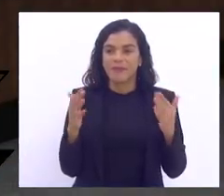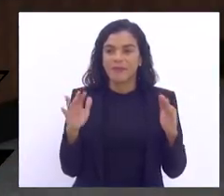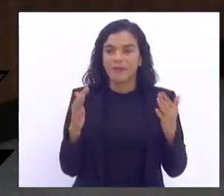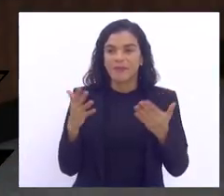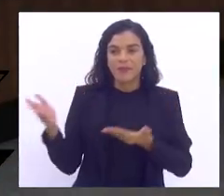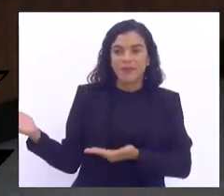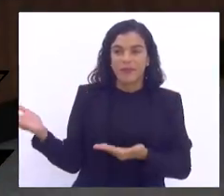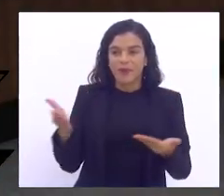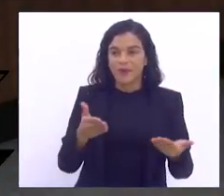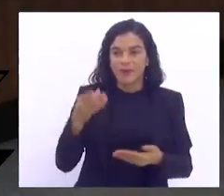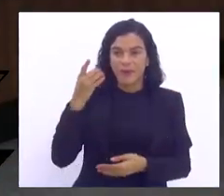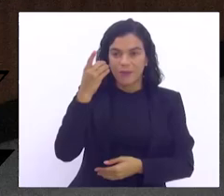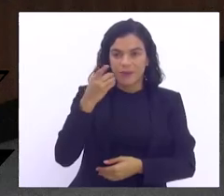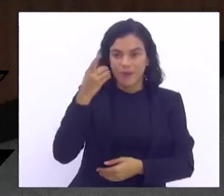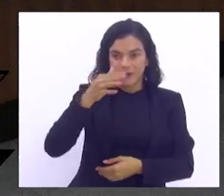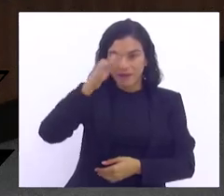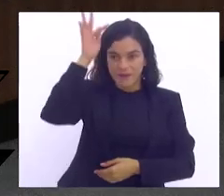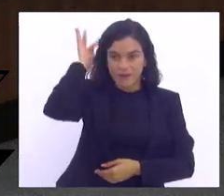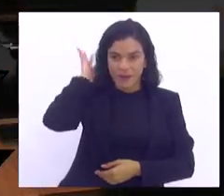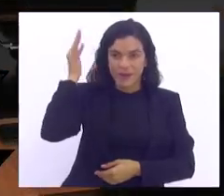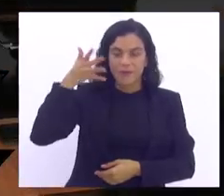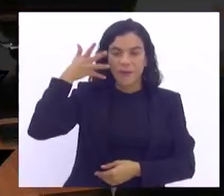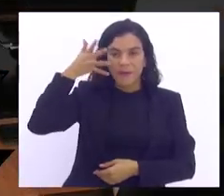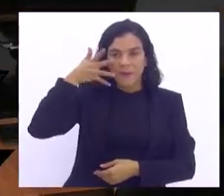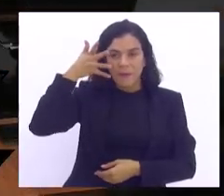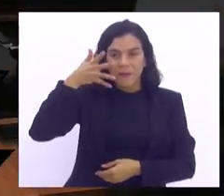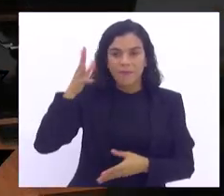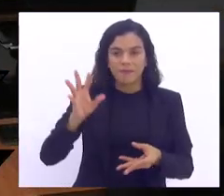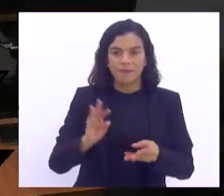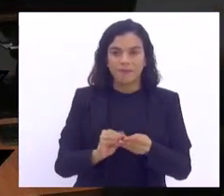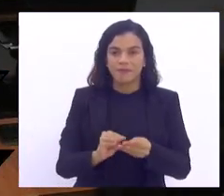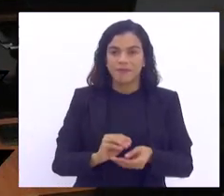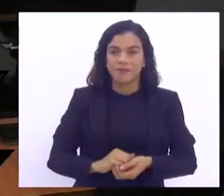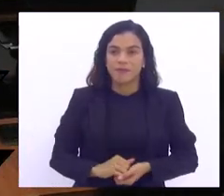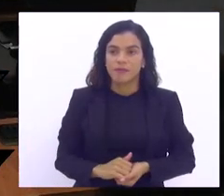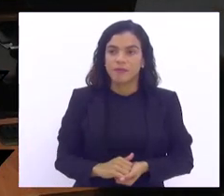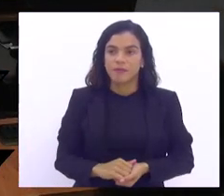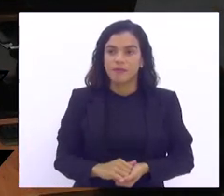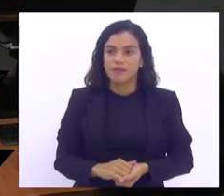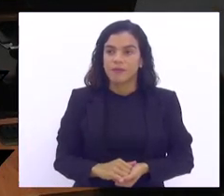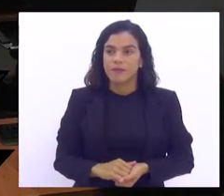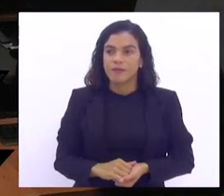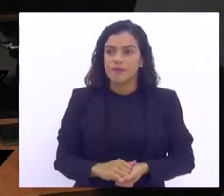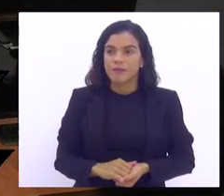Convido o deputado estadual Fred Pacheco para proferir seu discurso.